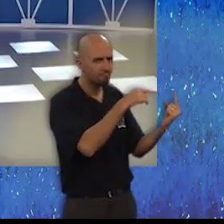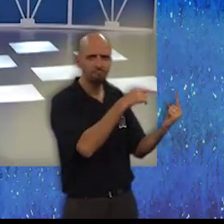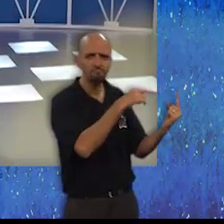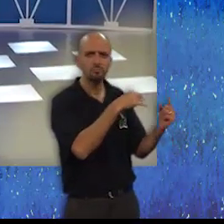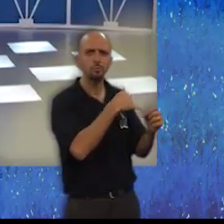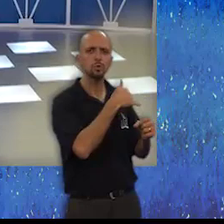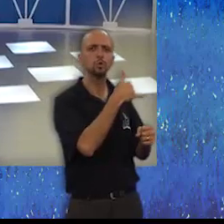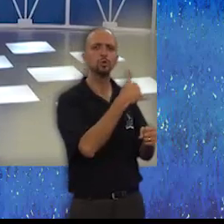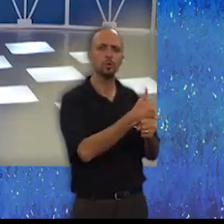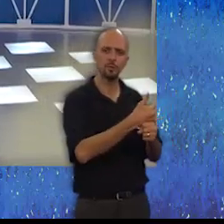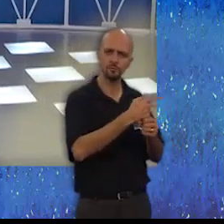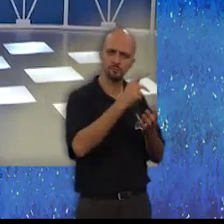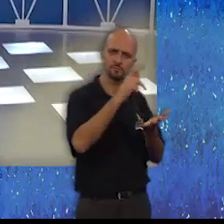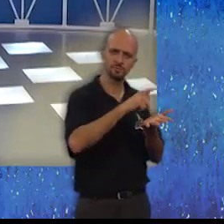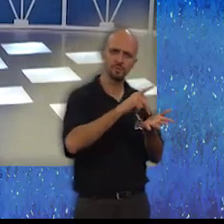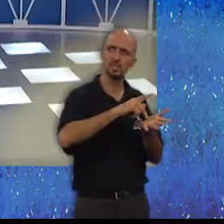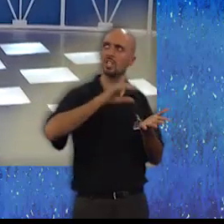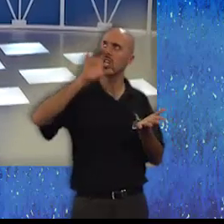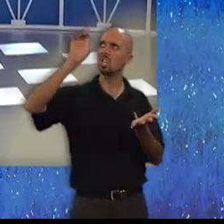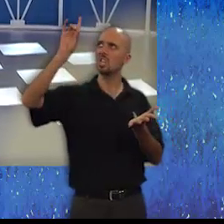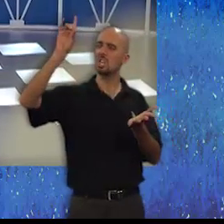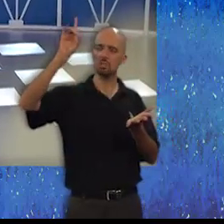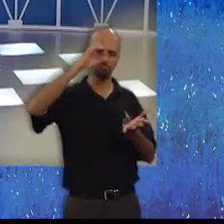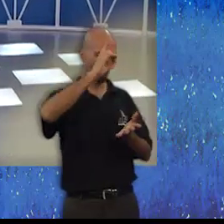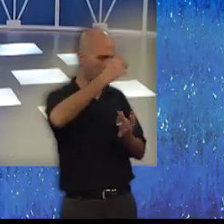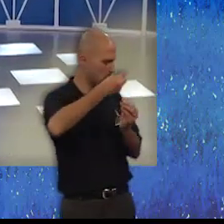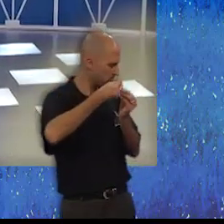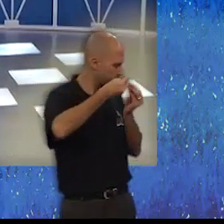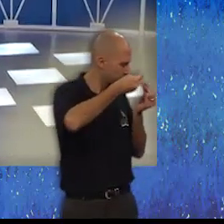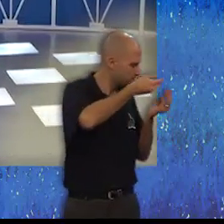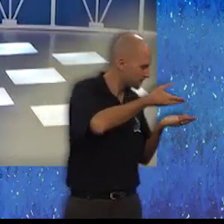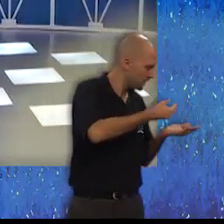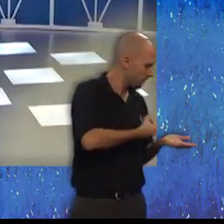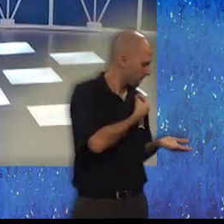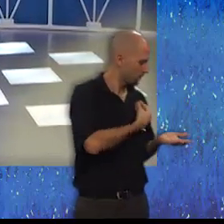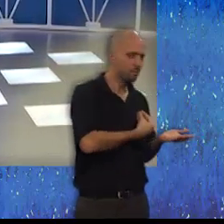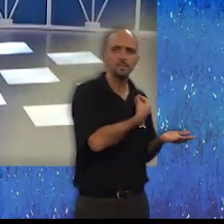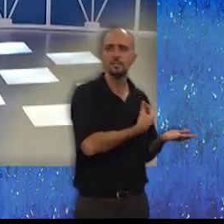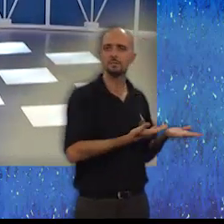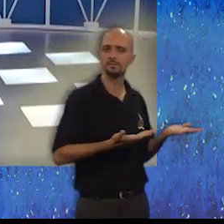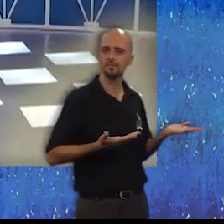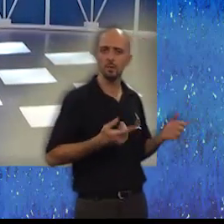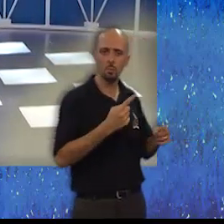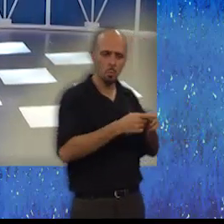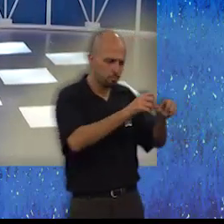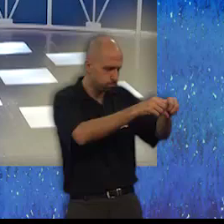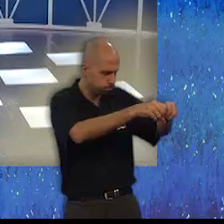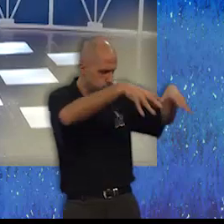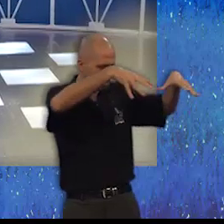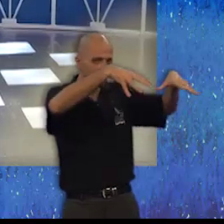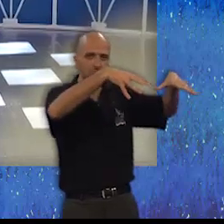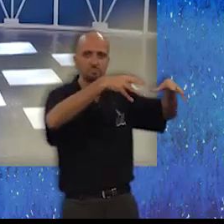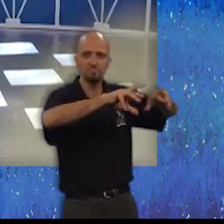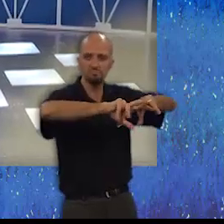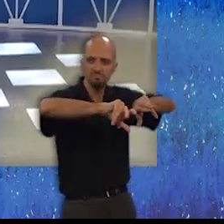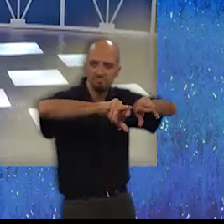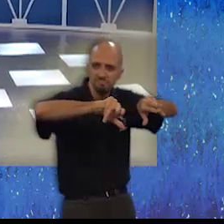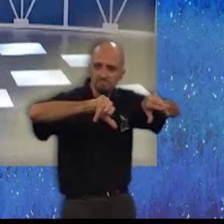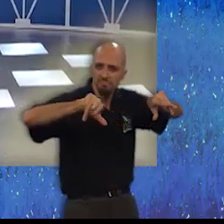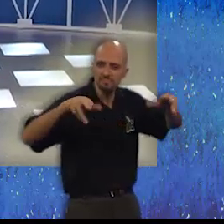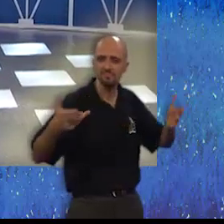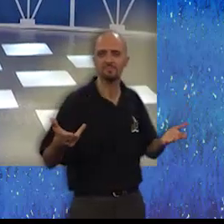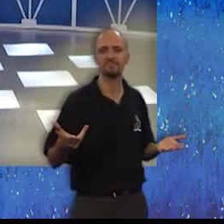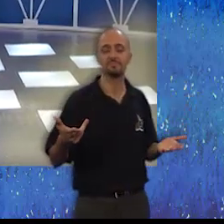és mestre vindo da parte de Deus, porque ninguém pode fazer esses sinais que tu fazes se Deus não estiver com ele. Então Nicodemos vai por